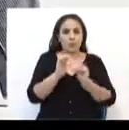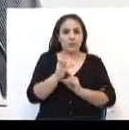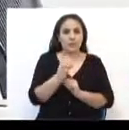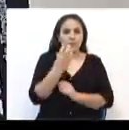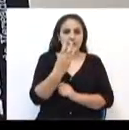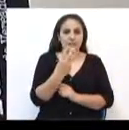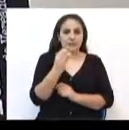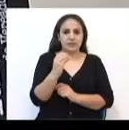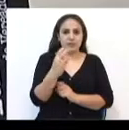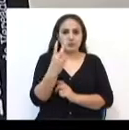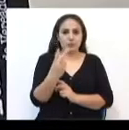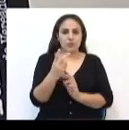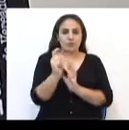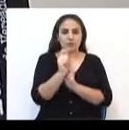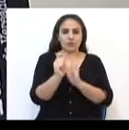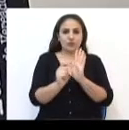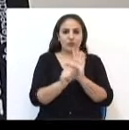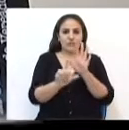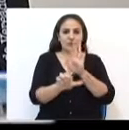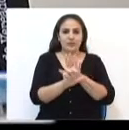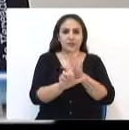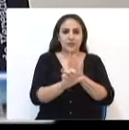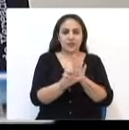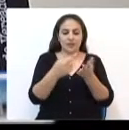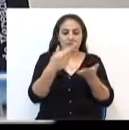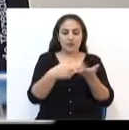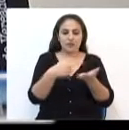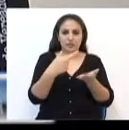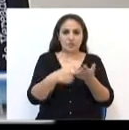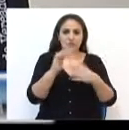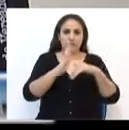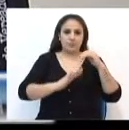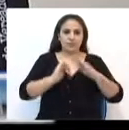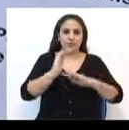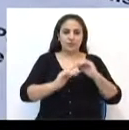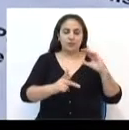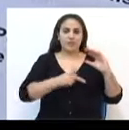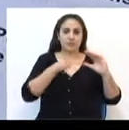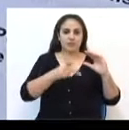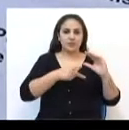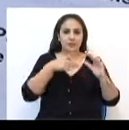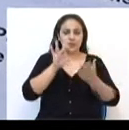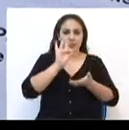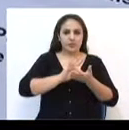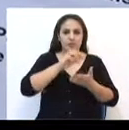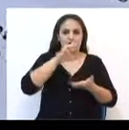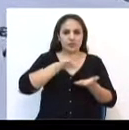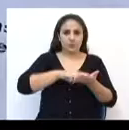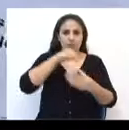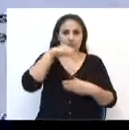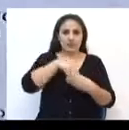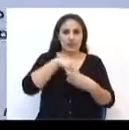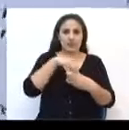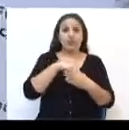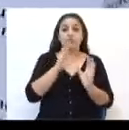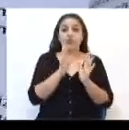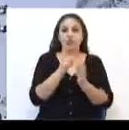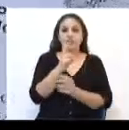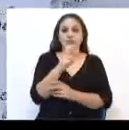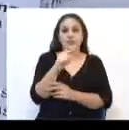302 artigos da lei que regulamenta as práticas do Legislativo. O atual regimento estava em vigor